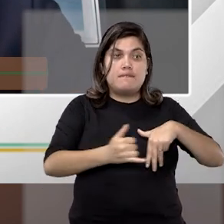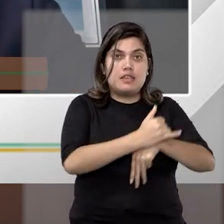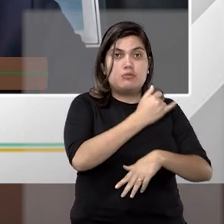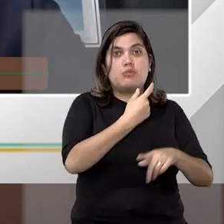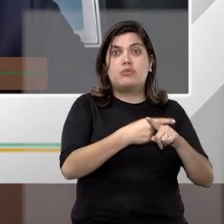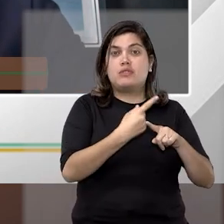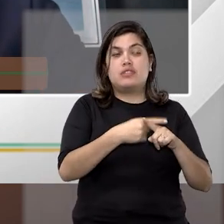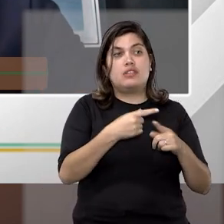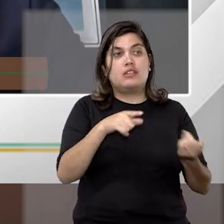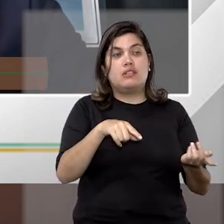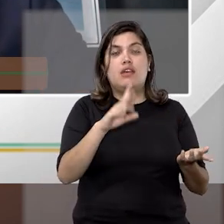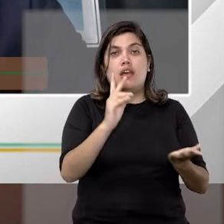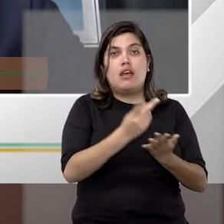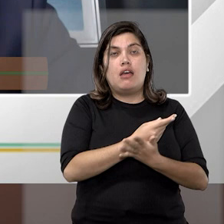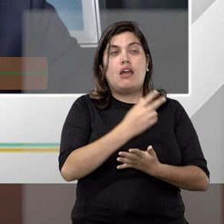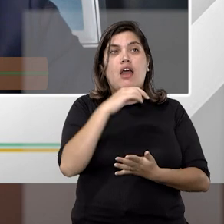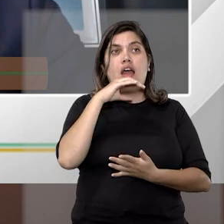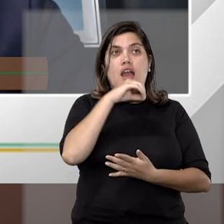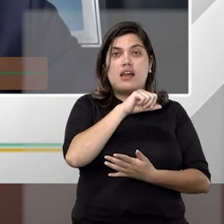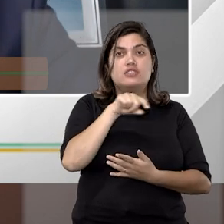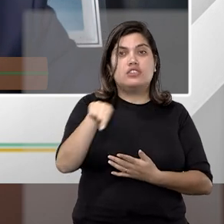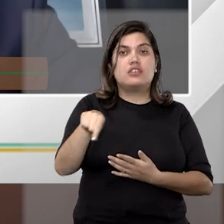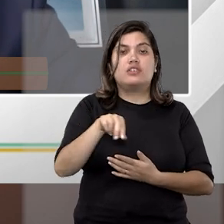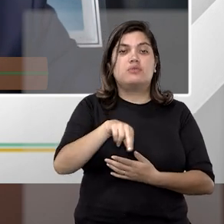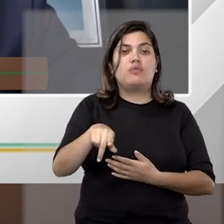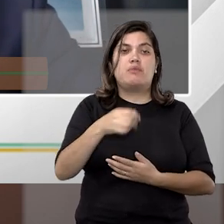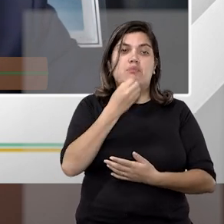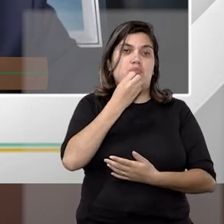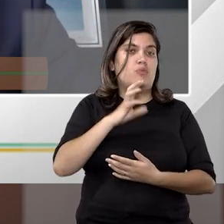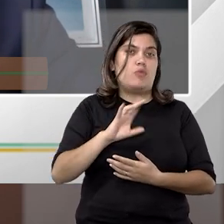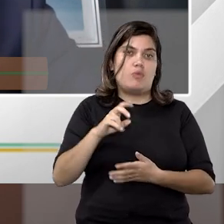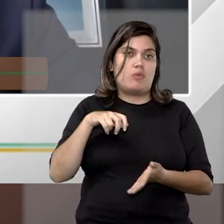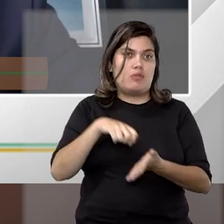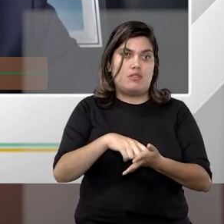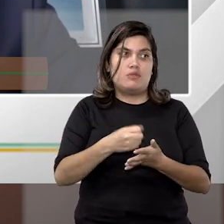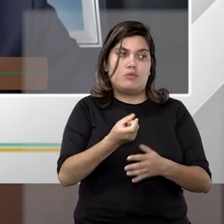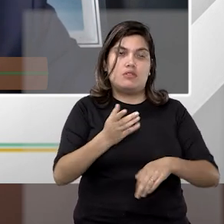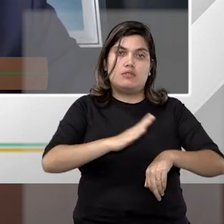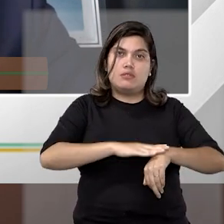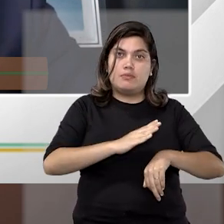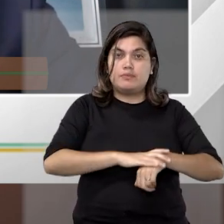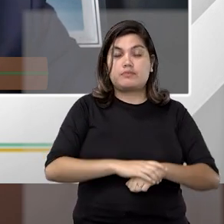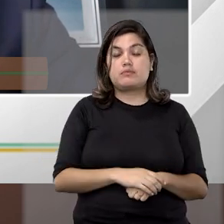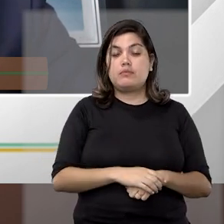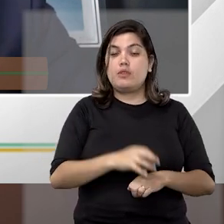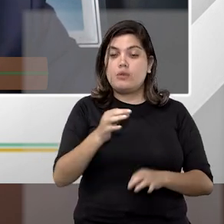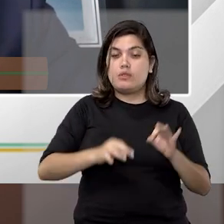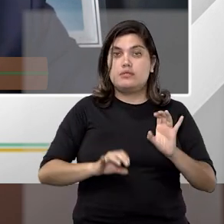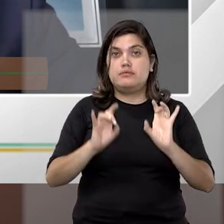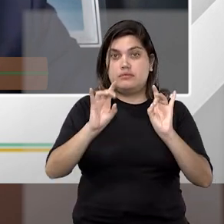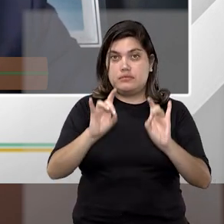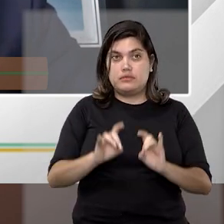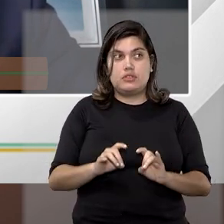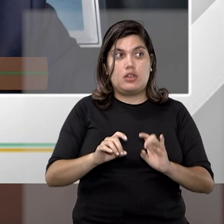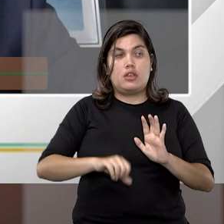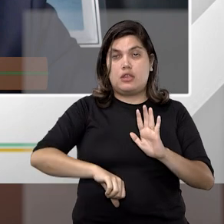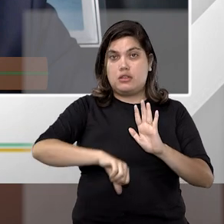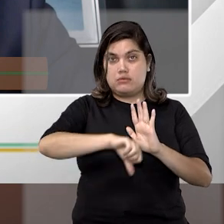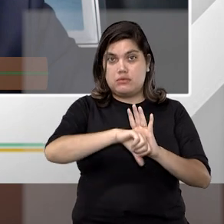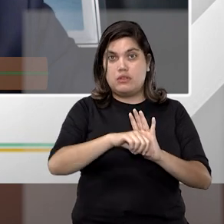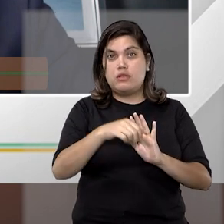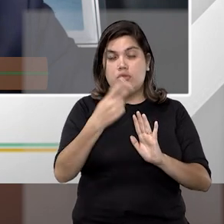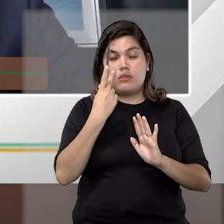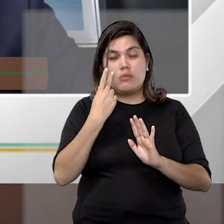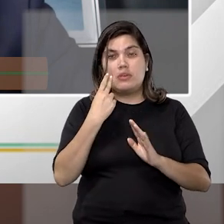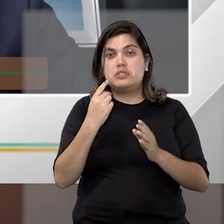foi condenado e a vítima porque eventualmente acha que a condenação não foi suficiente e veja em juizados especiais os